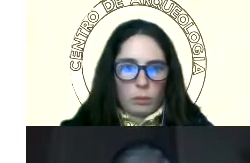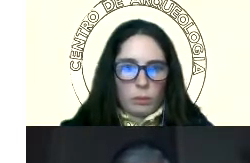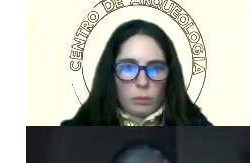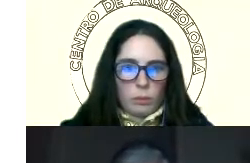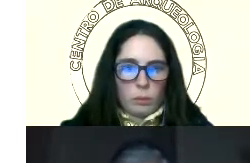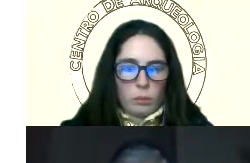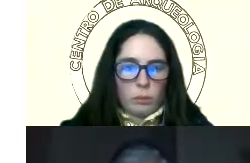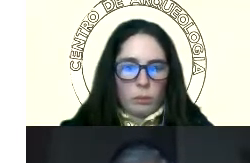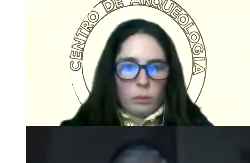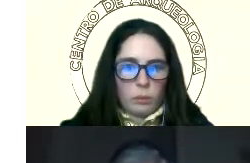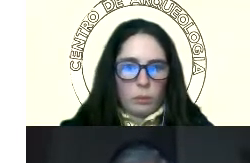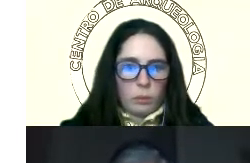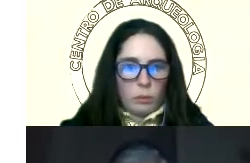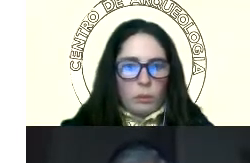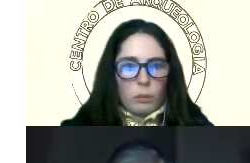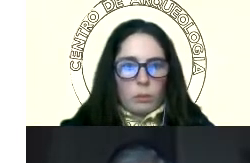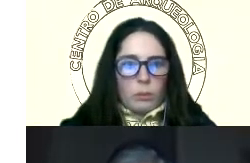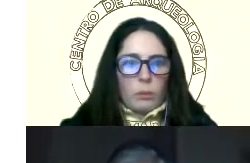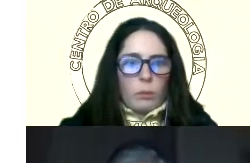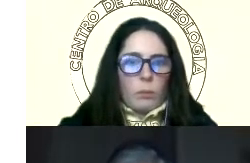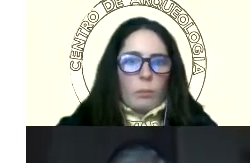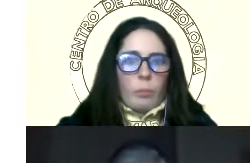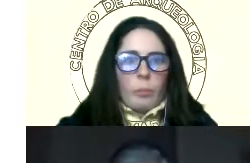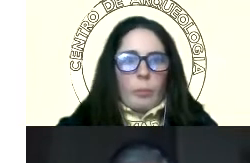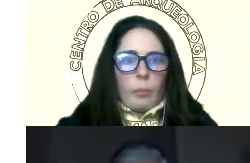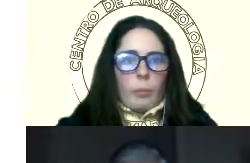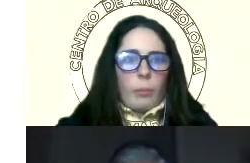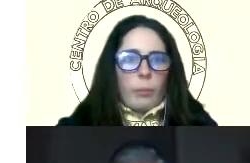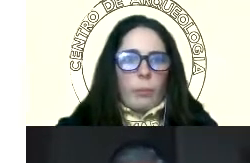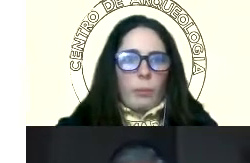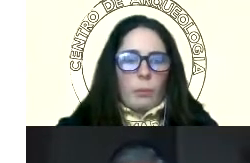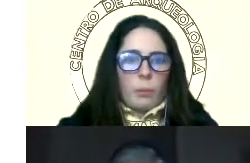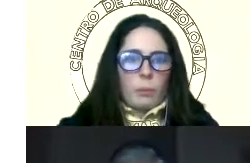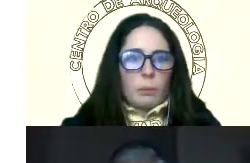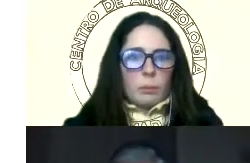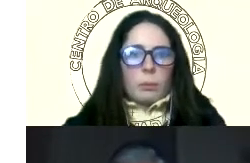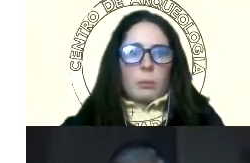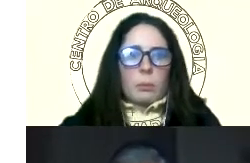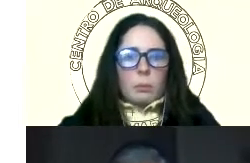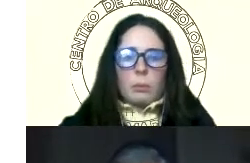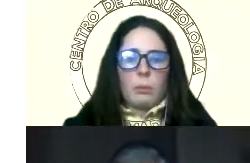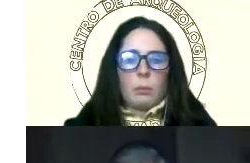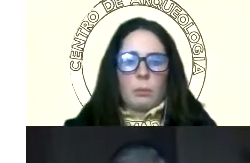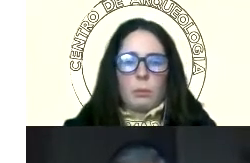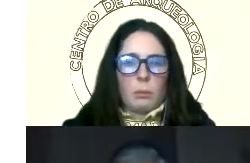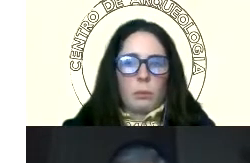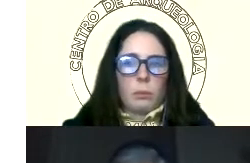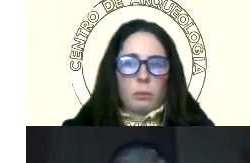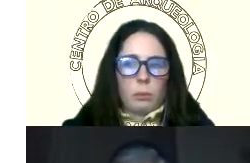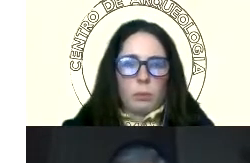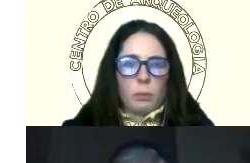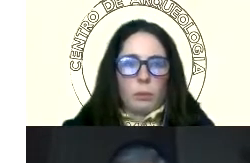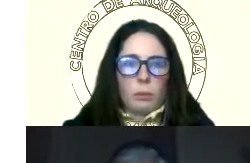Caparica, propriamente dita, que é também em si, digamos, podemos entendê-lo como um grande documento. E, portanto, também era preciso vir